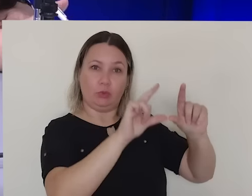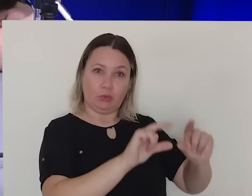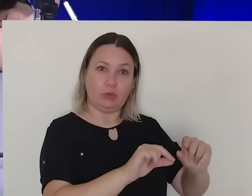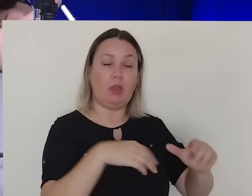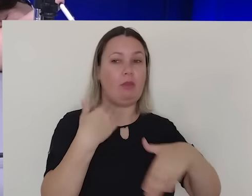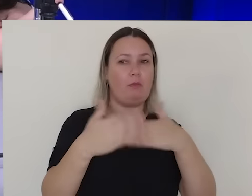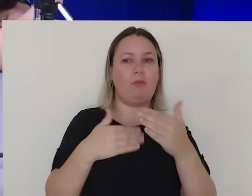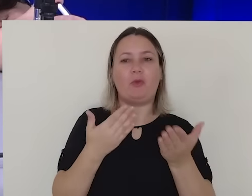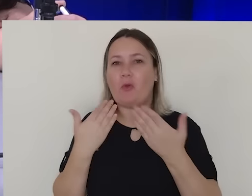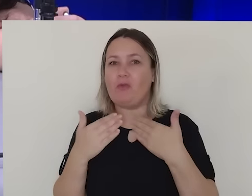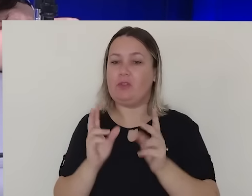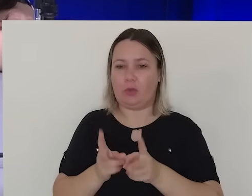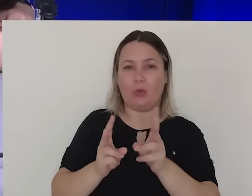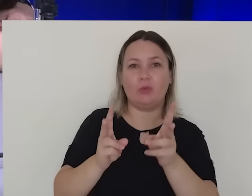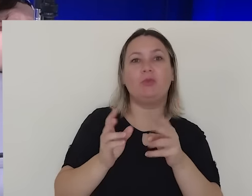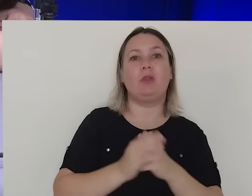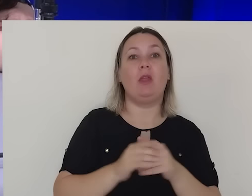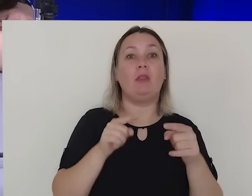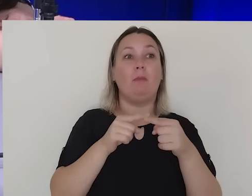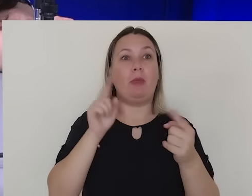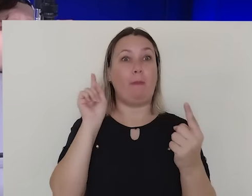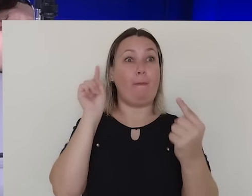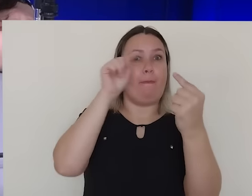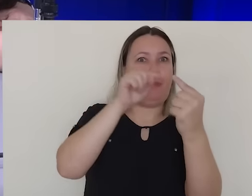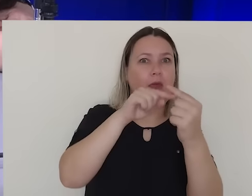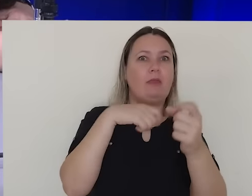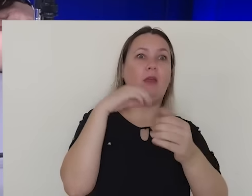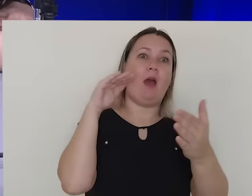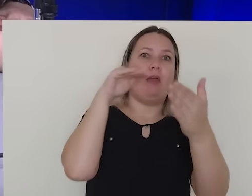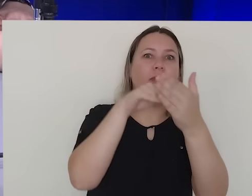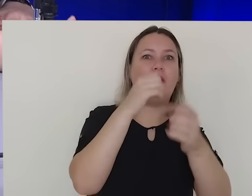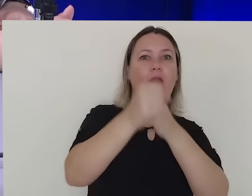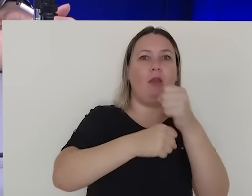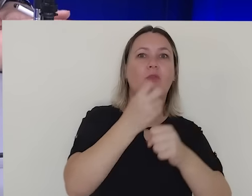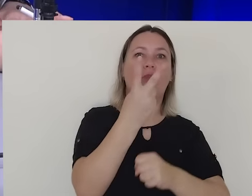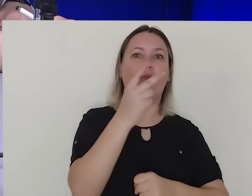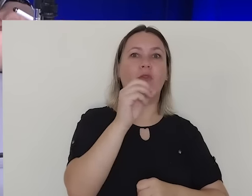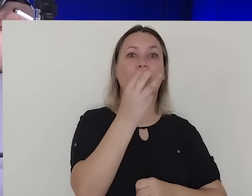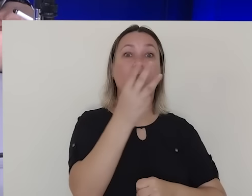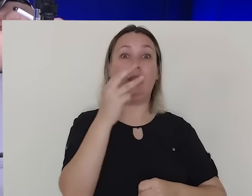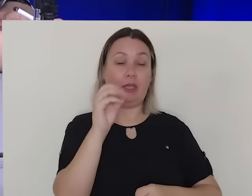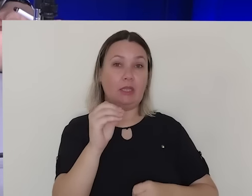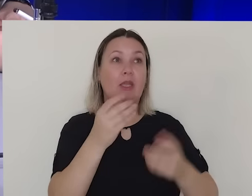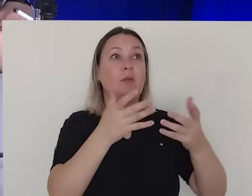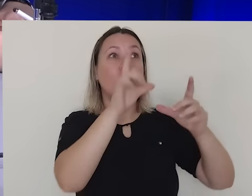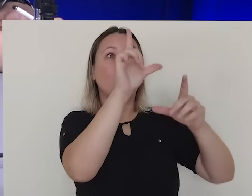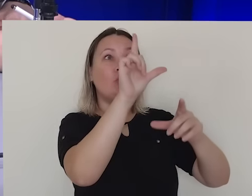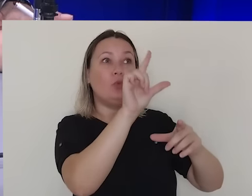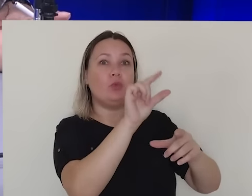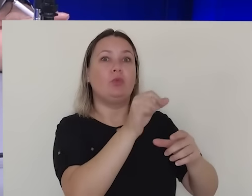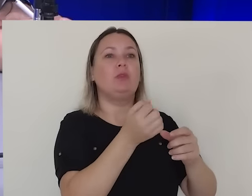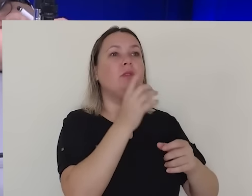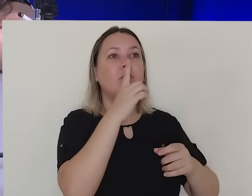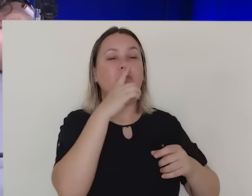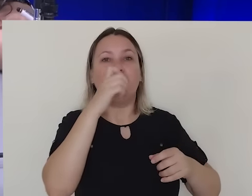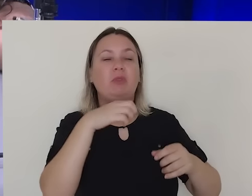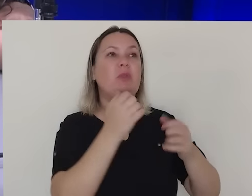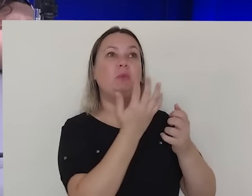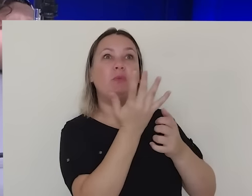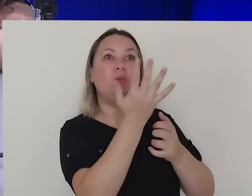2030 e já temos alguns cases implantados de redução de emissões né então Enfim então acho que nós estamos nessa